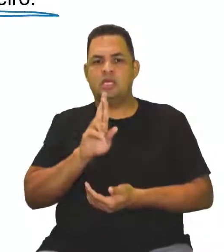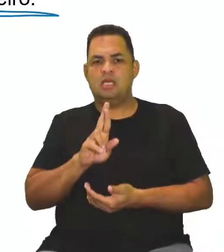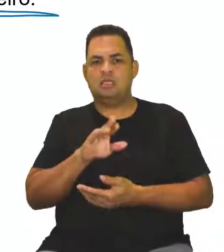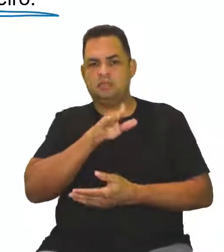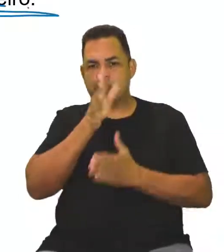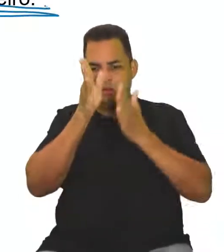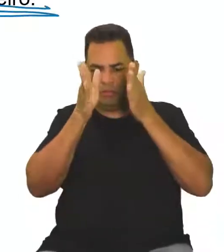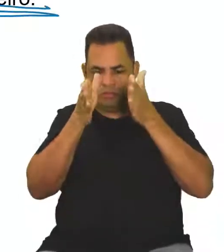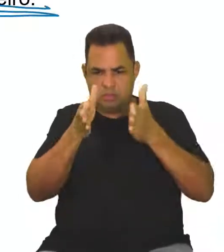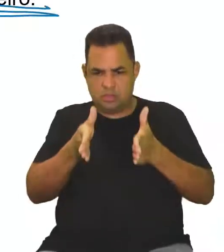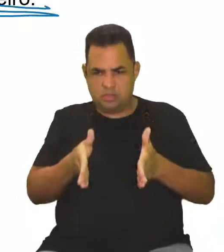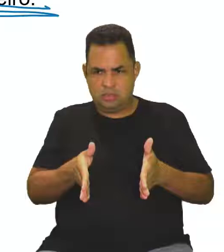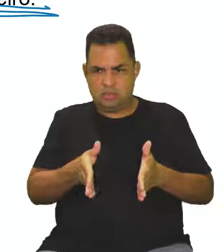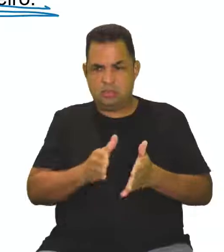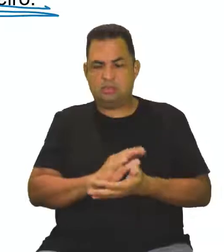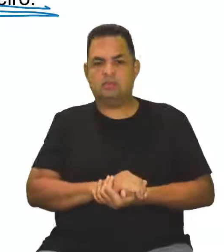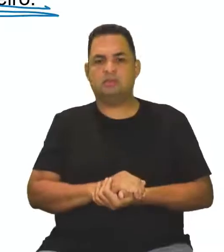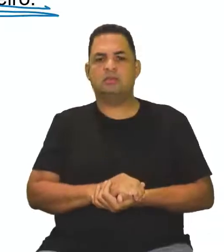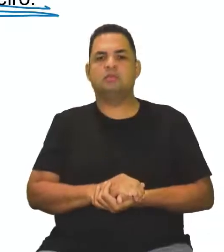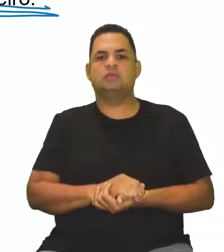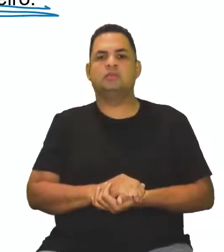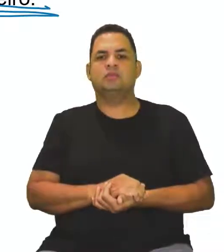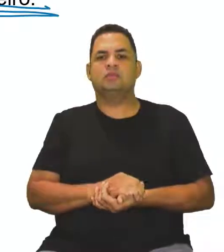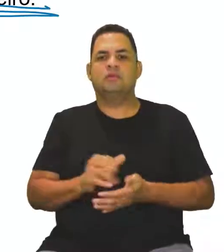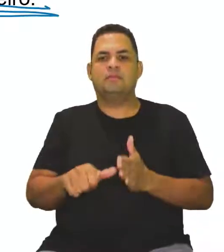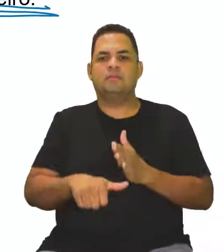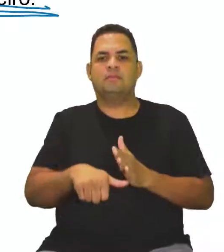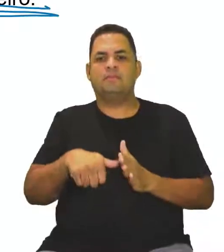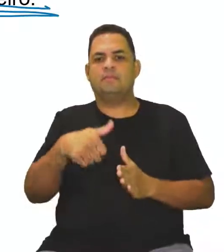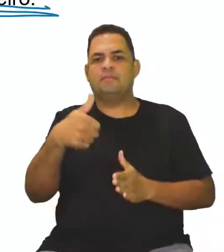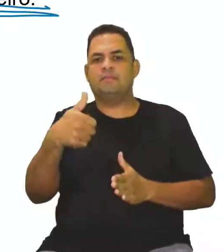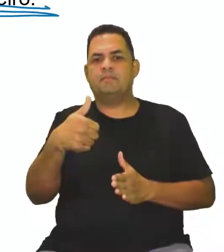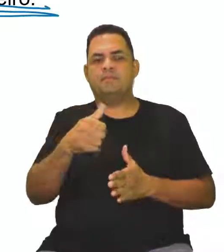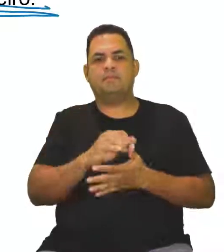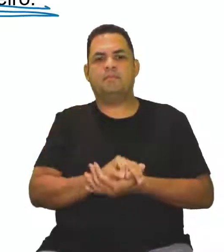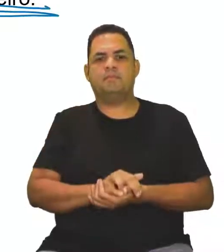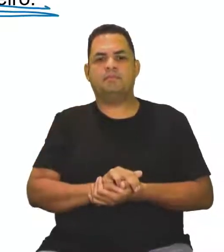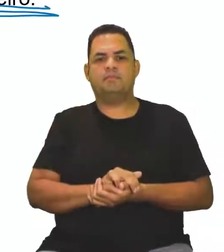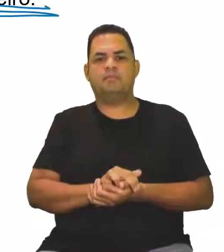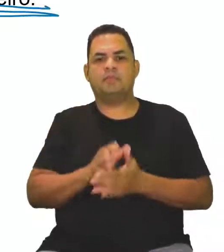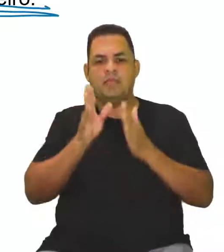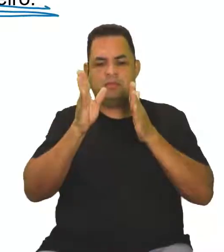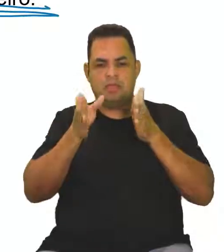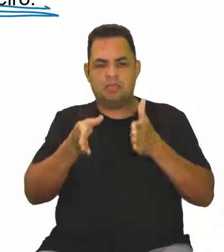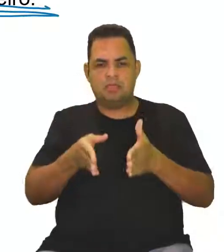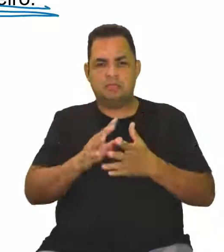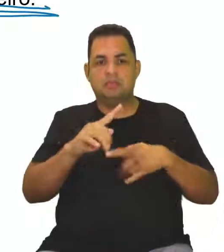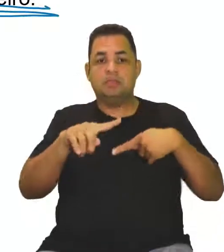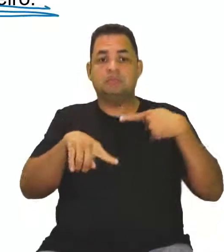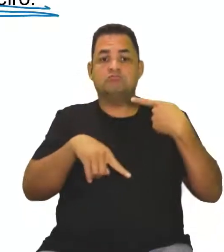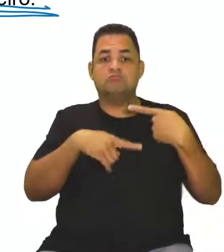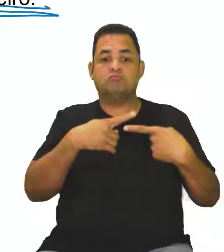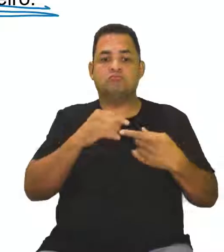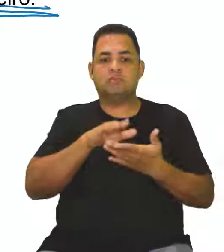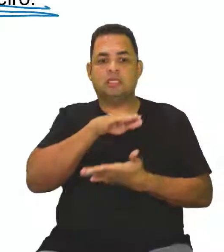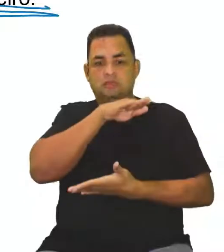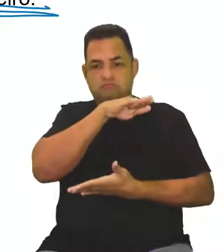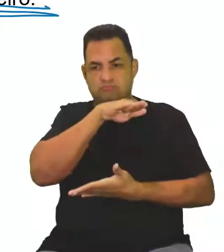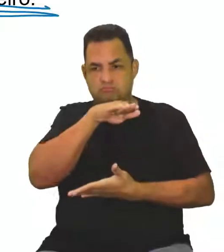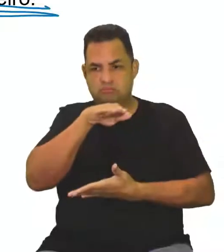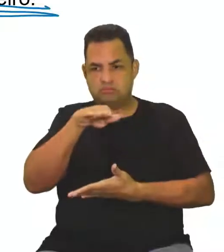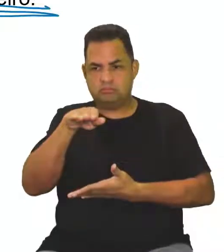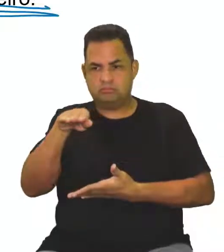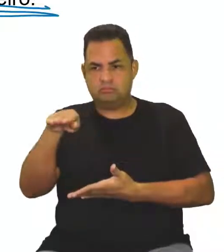paralelo, ok? Então, primeiro, você faz quem está paralelo. Depois, você faz quem está em